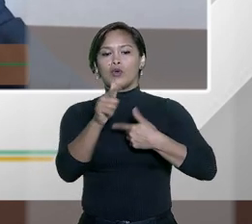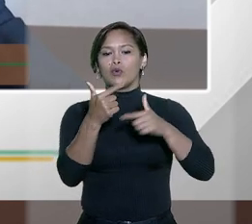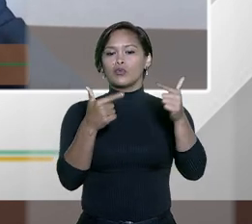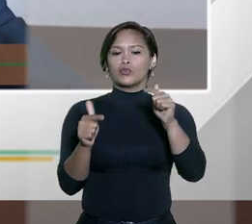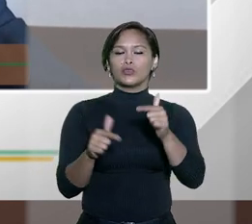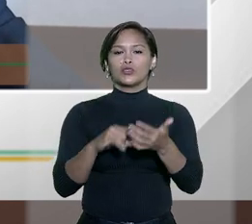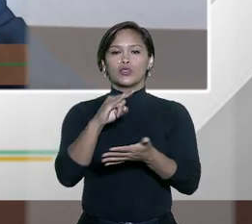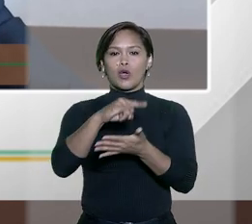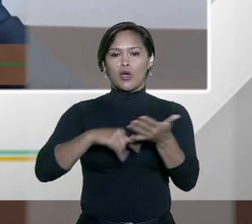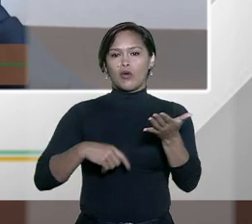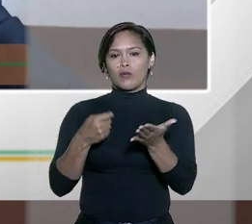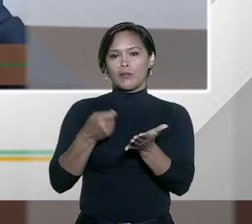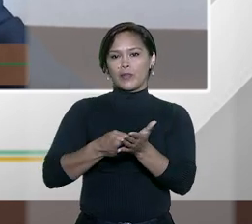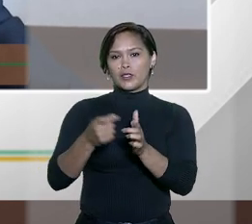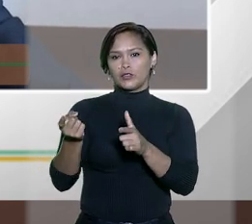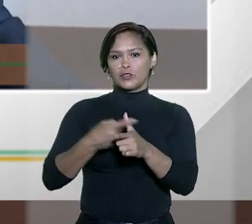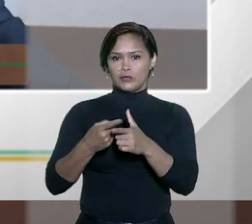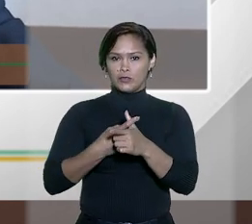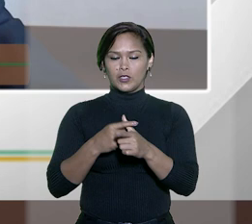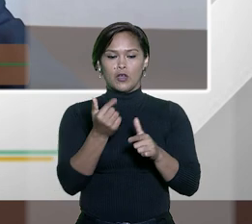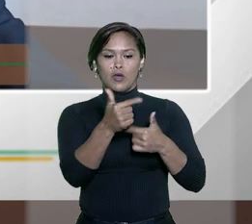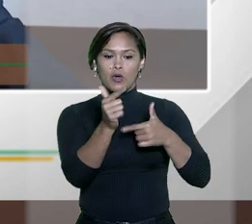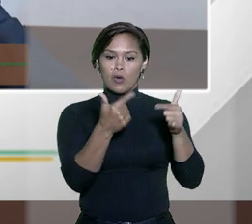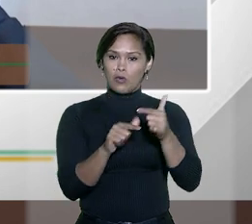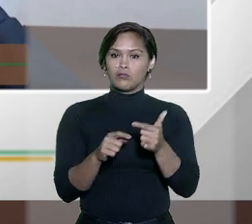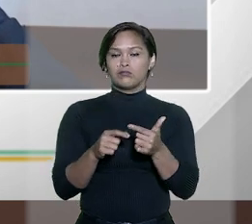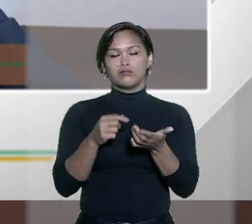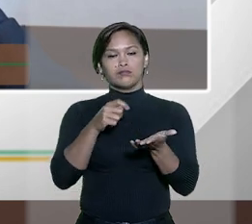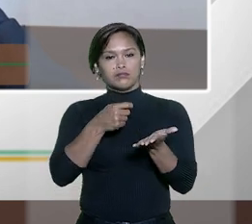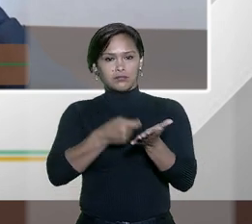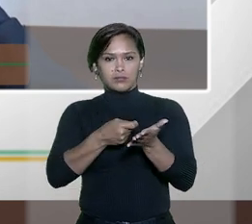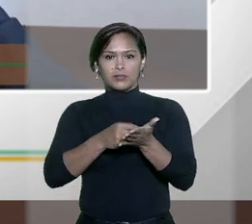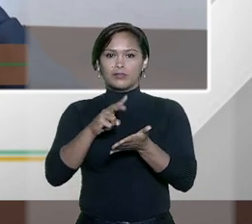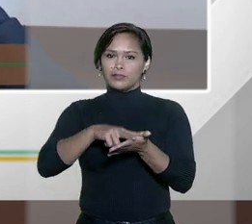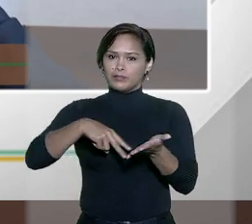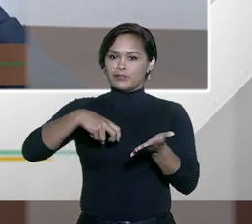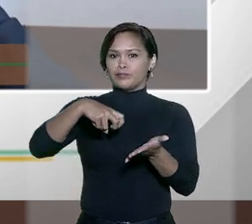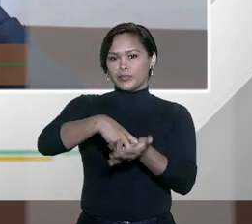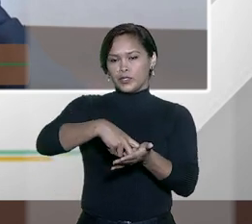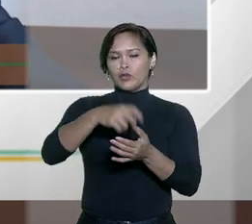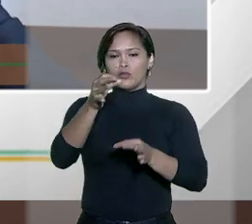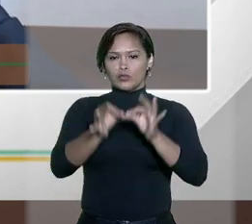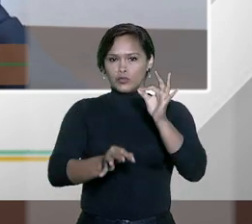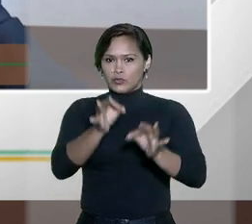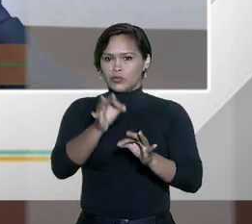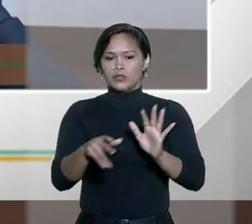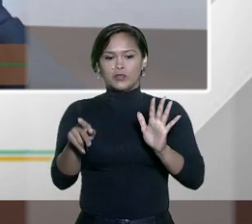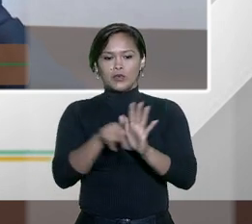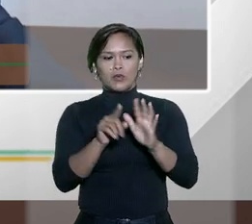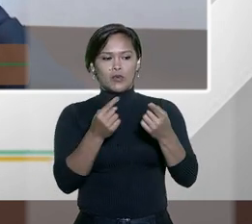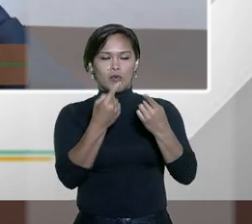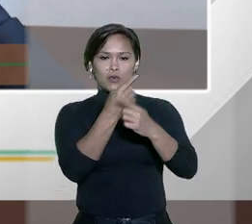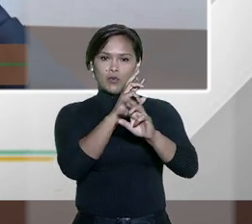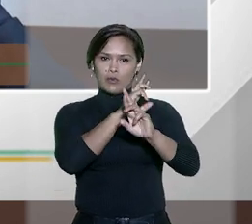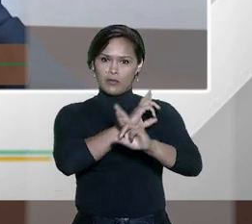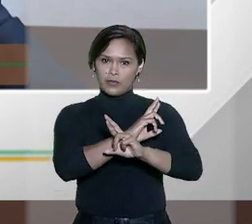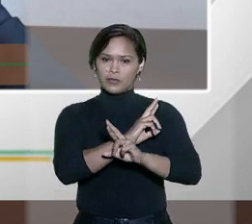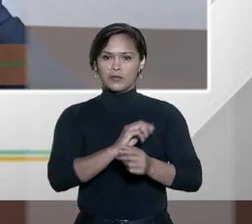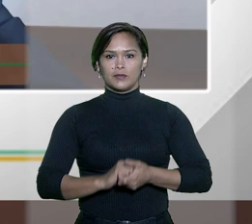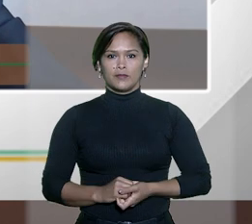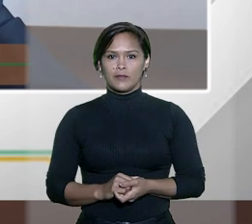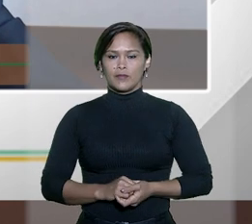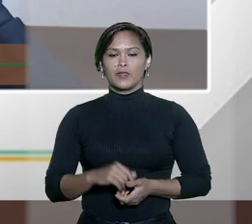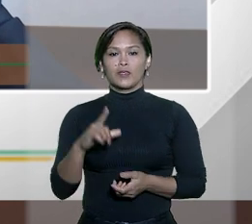demais precatórios, ou seja, qualquer outro tipo de condenação judicial contra a Fazenda Pública,